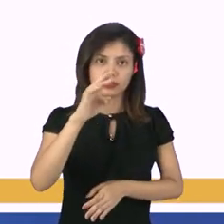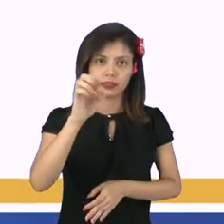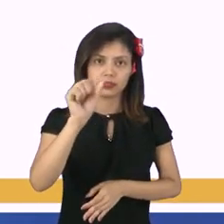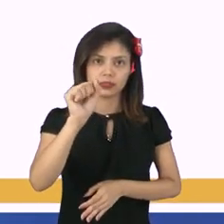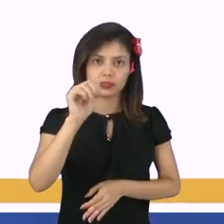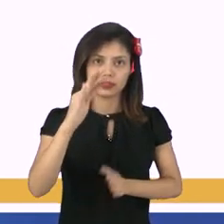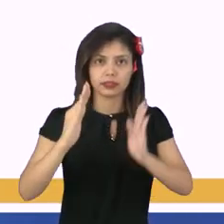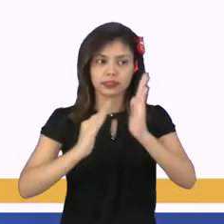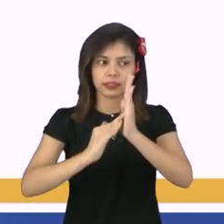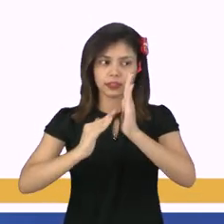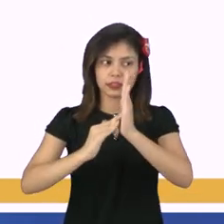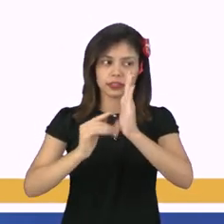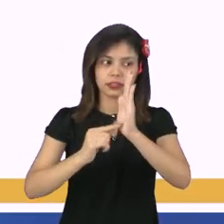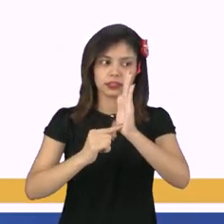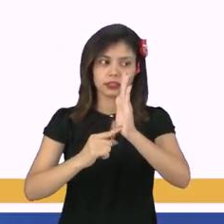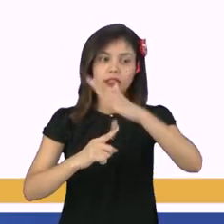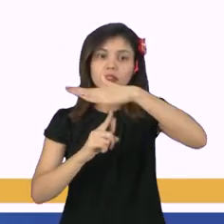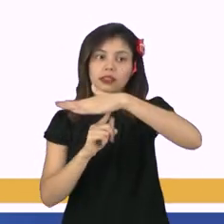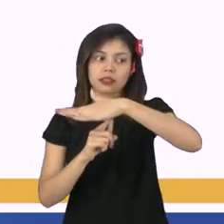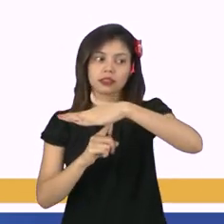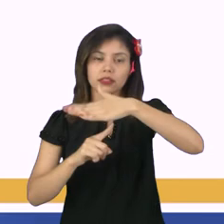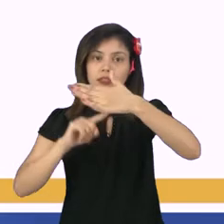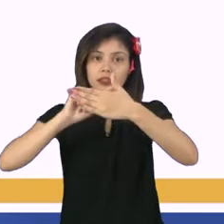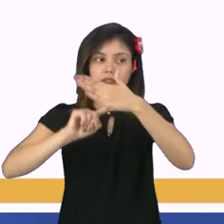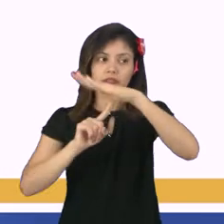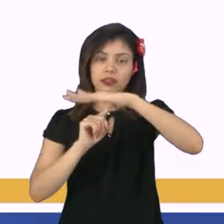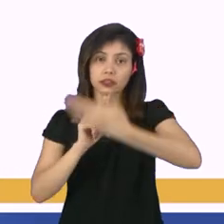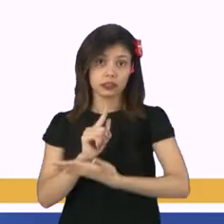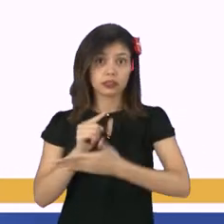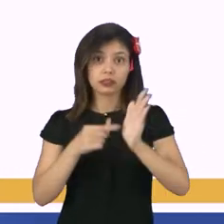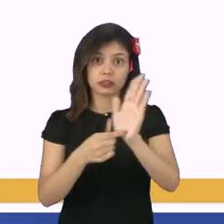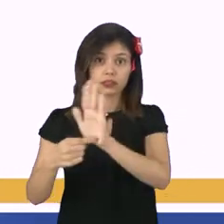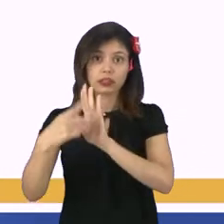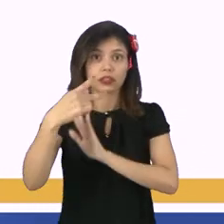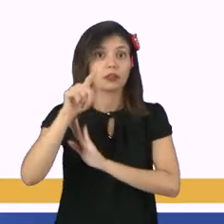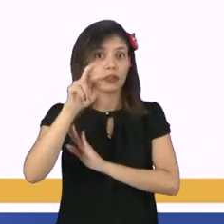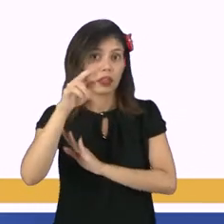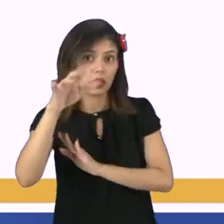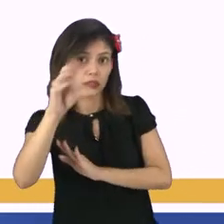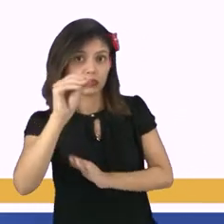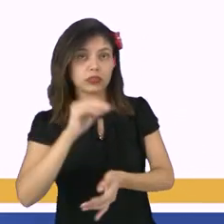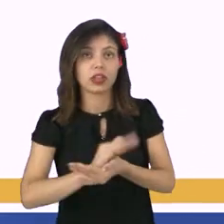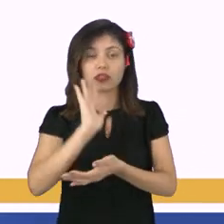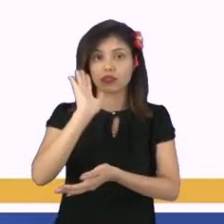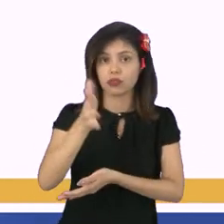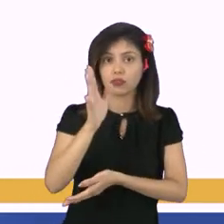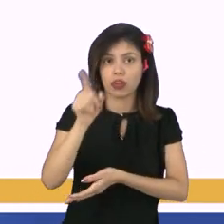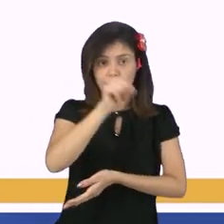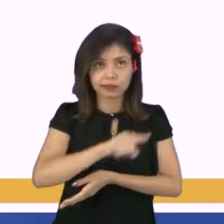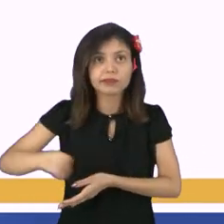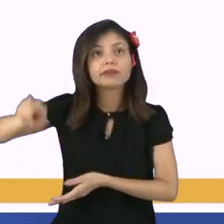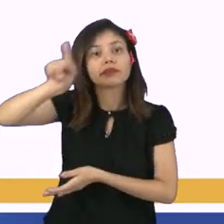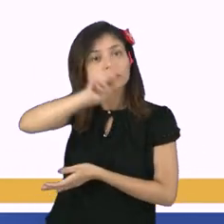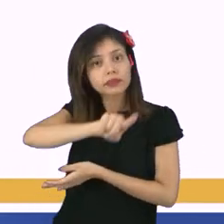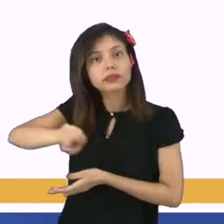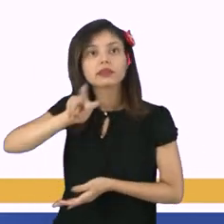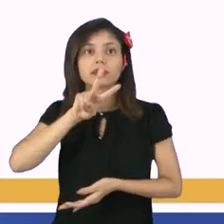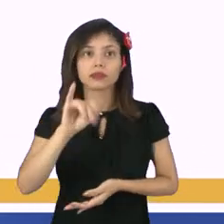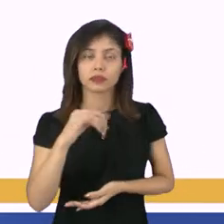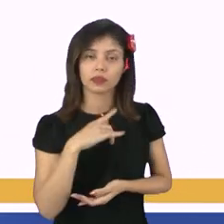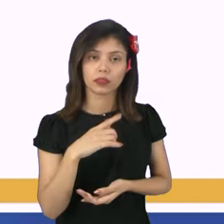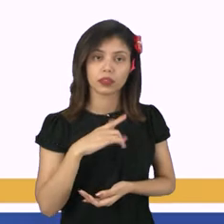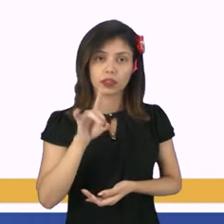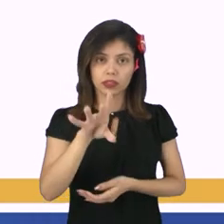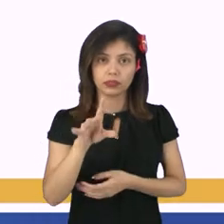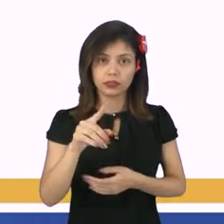as faces laterais são sempre poligonais ou seja são polígonos já nos corpos redondos você